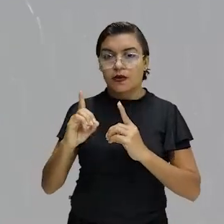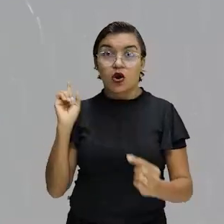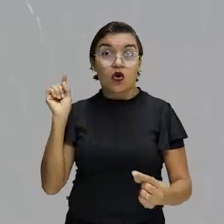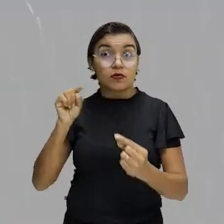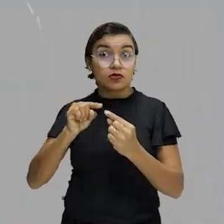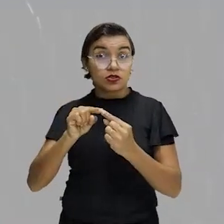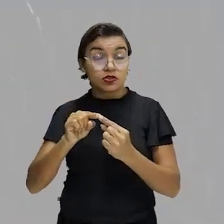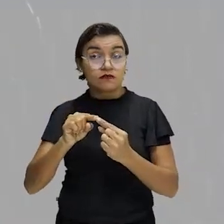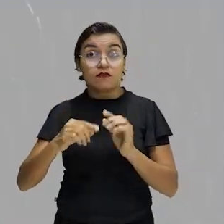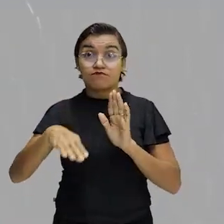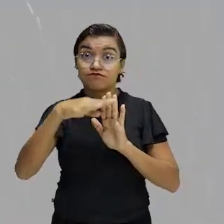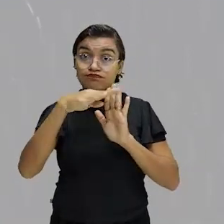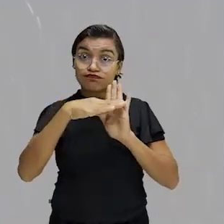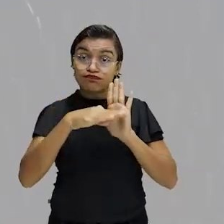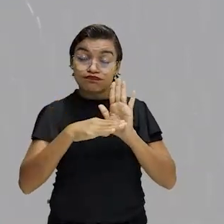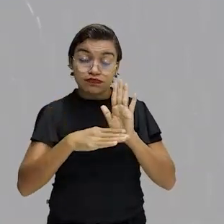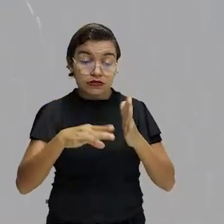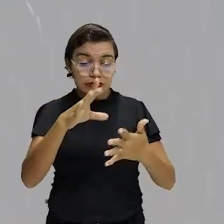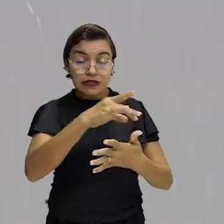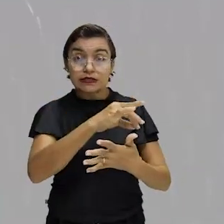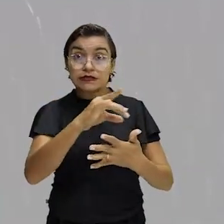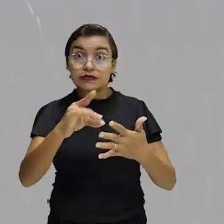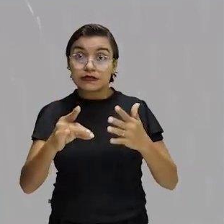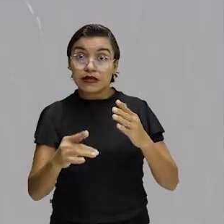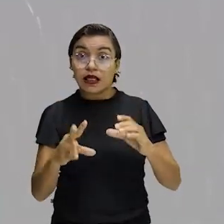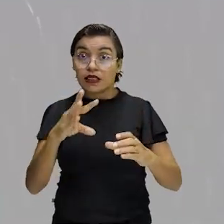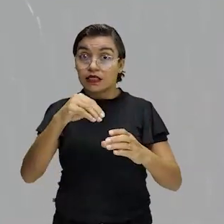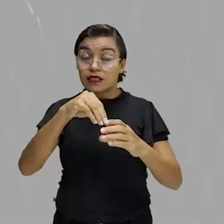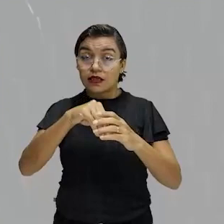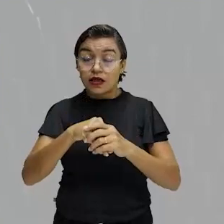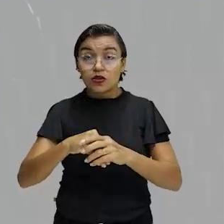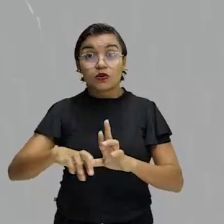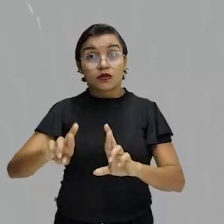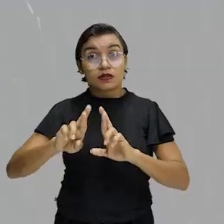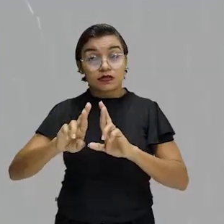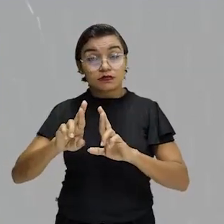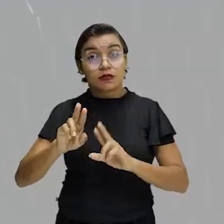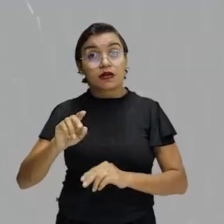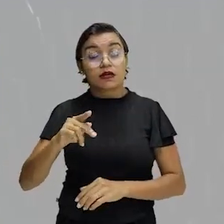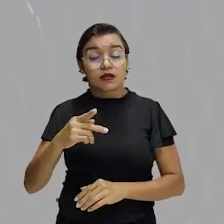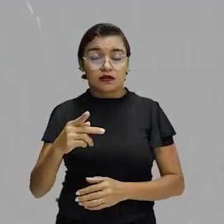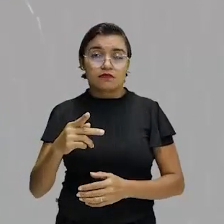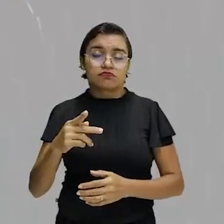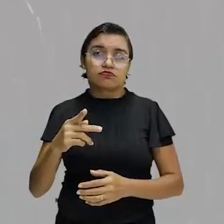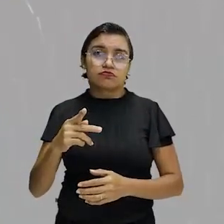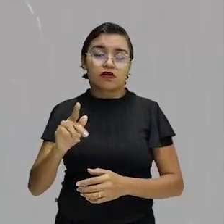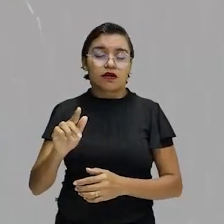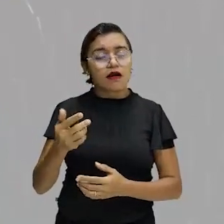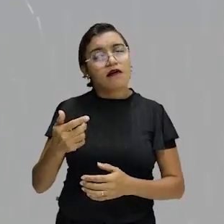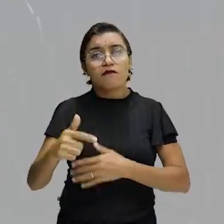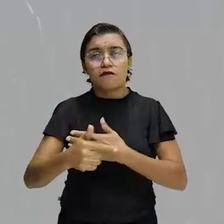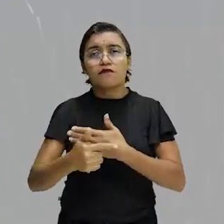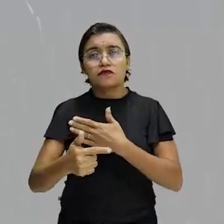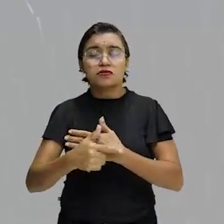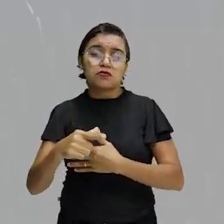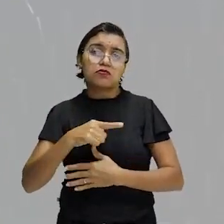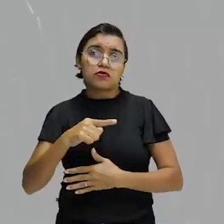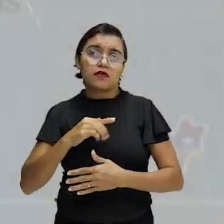são requisitos que ele vai querer dentro do que ele espera para exercer a